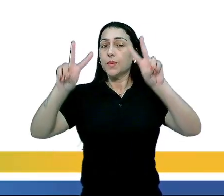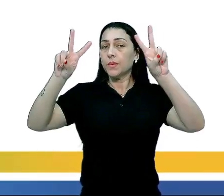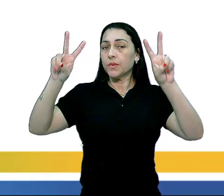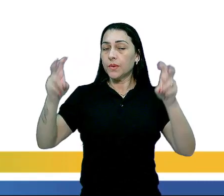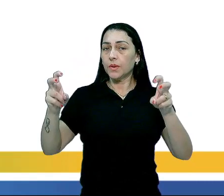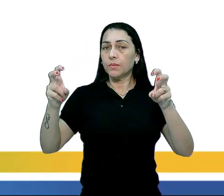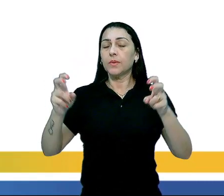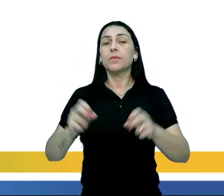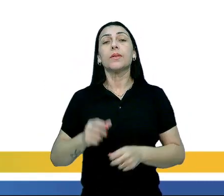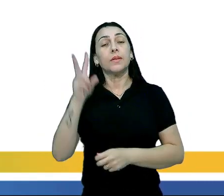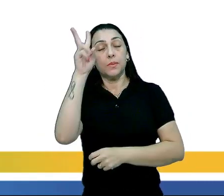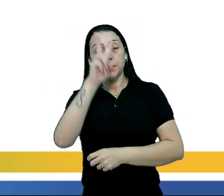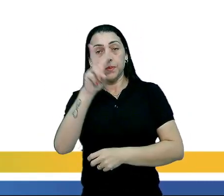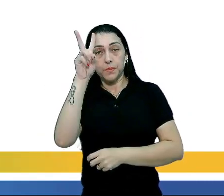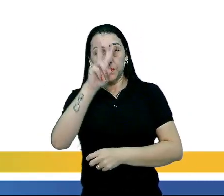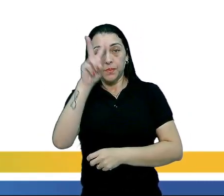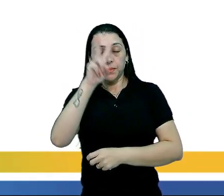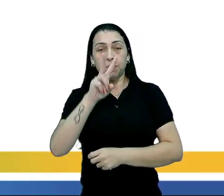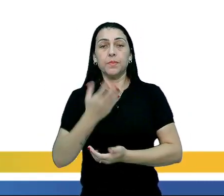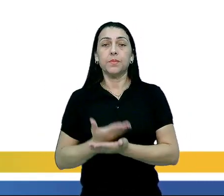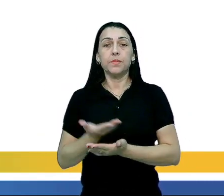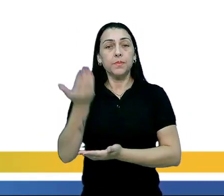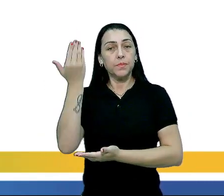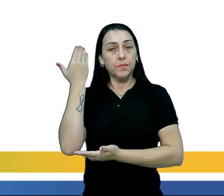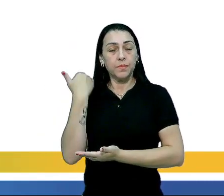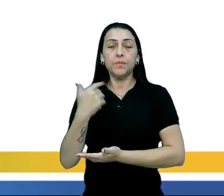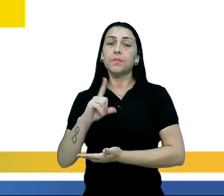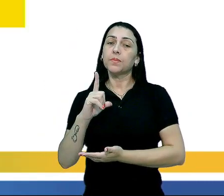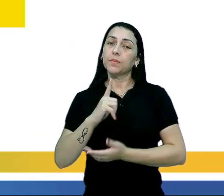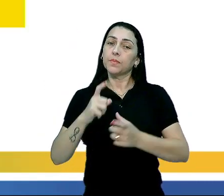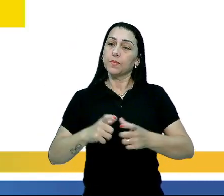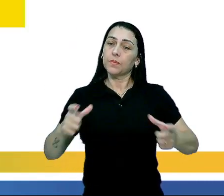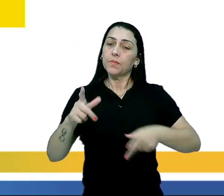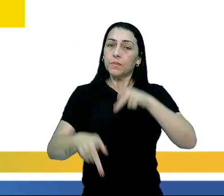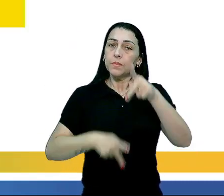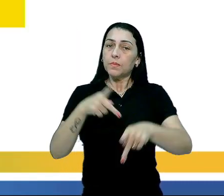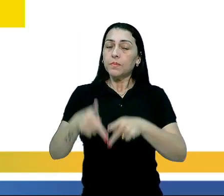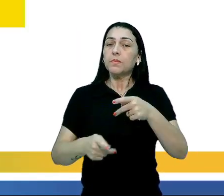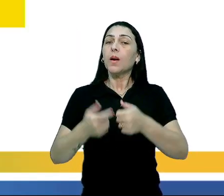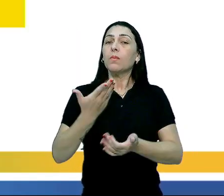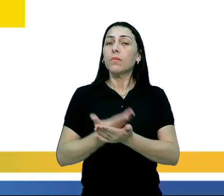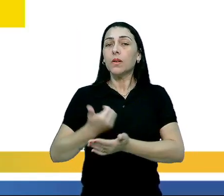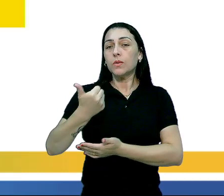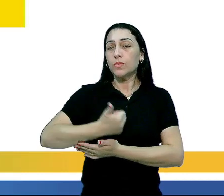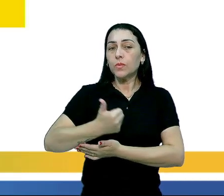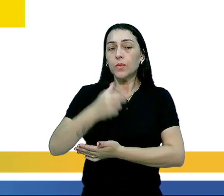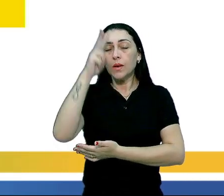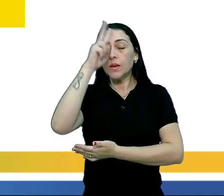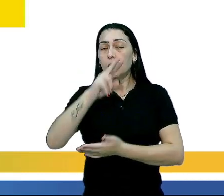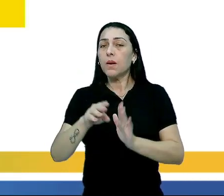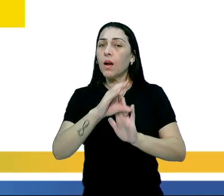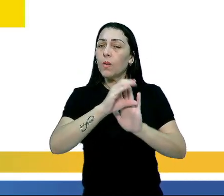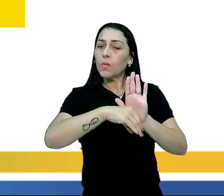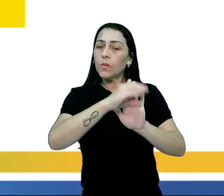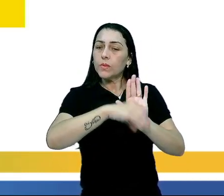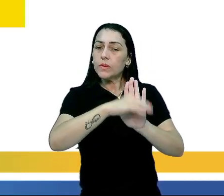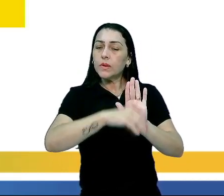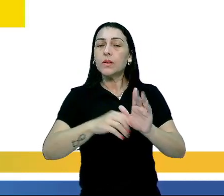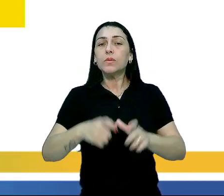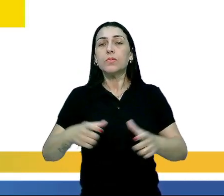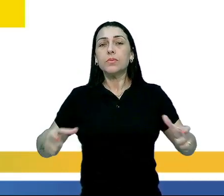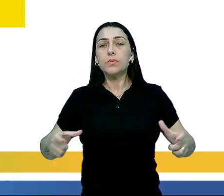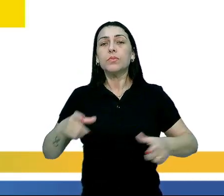nossa aula. Lembrando que na aula anterior tivemos Demografia, parte 1. Vamos relembrar o conceito de